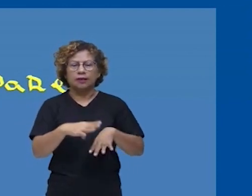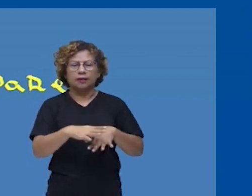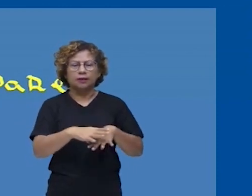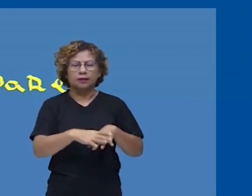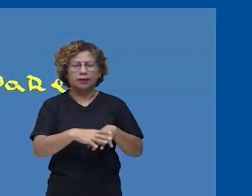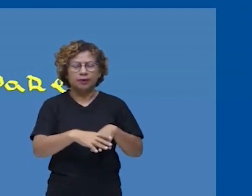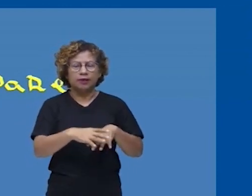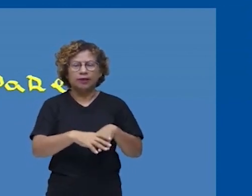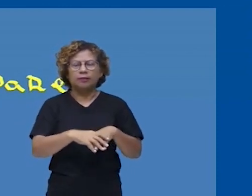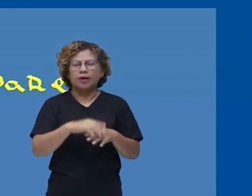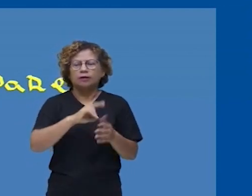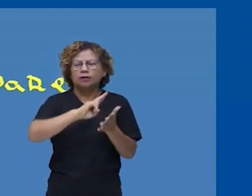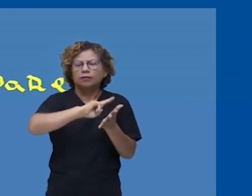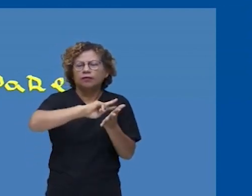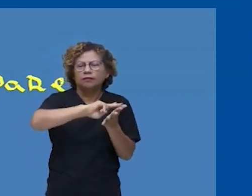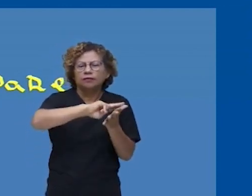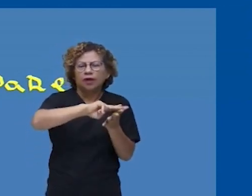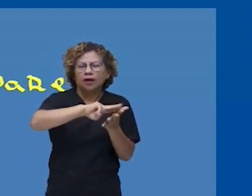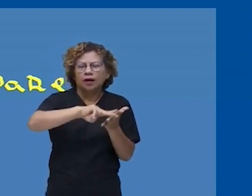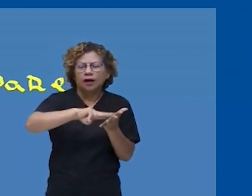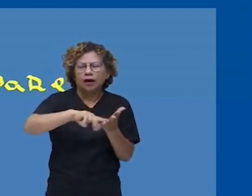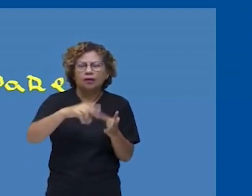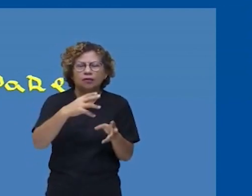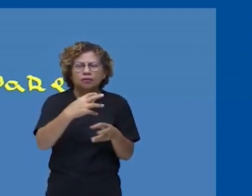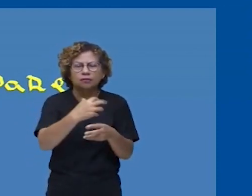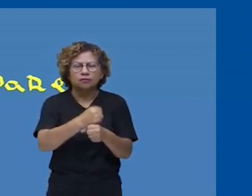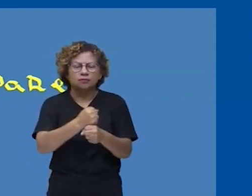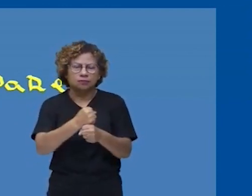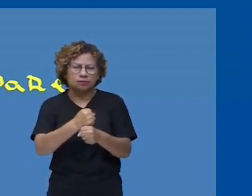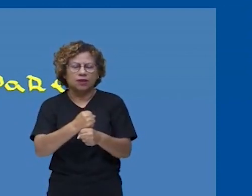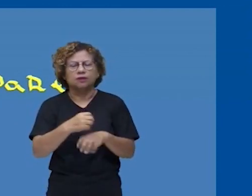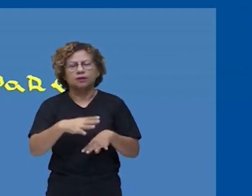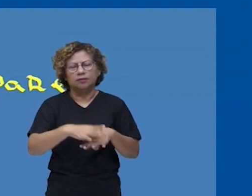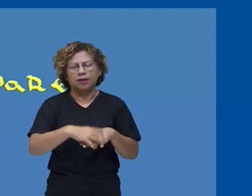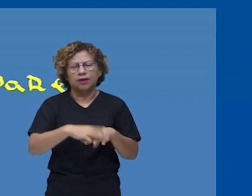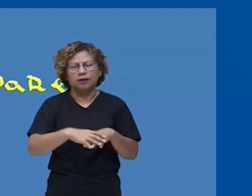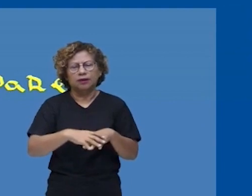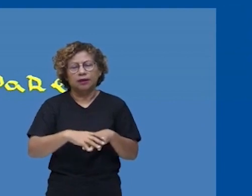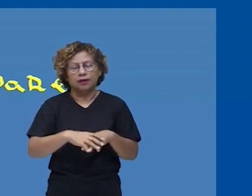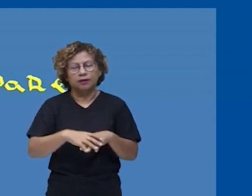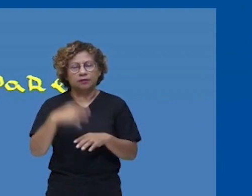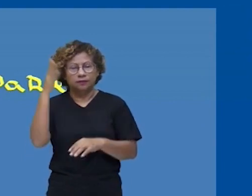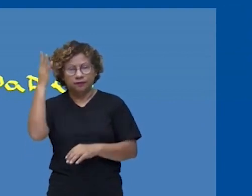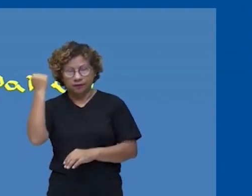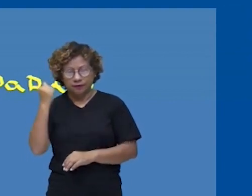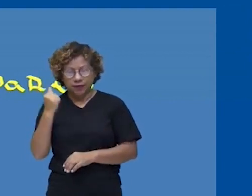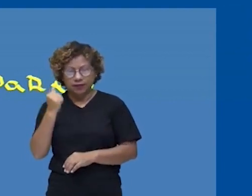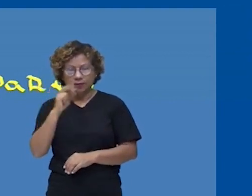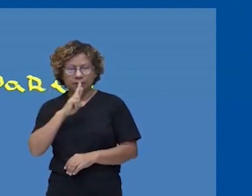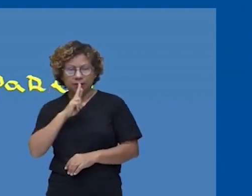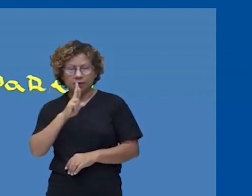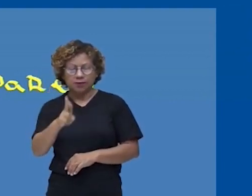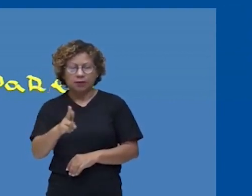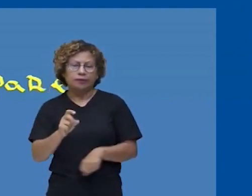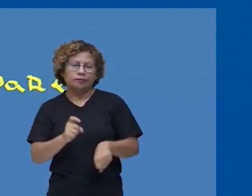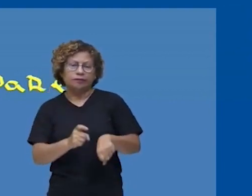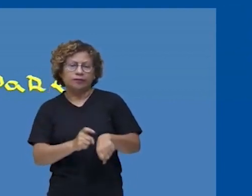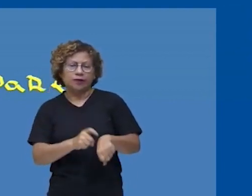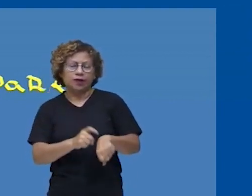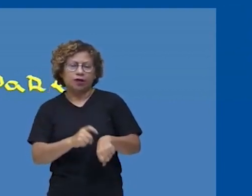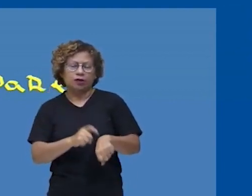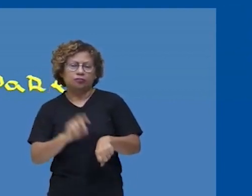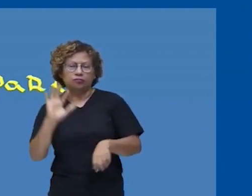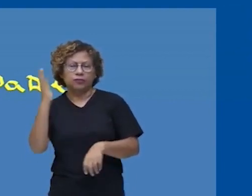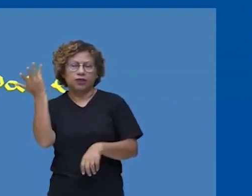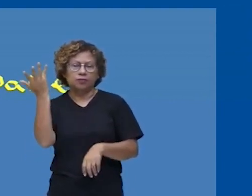de cálculo, porém, é claro que numa avaliação, o tempo em que se gasta para resolver cada uma dessas questões é